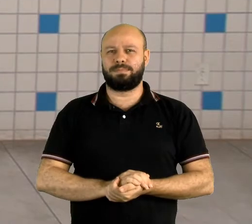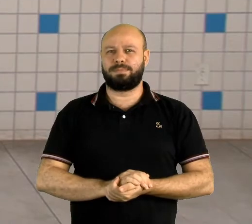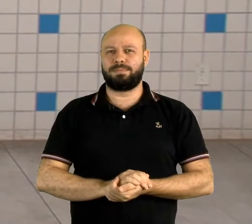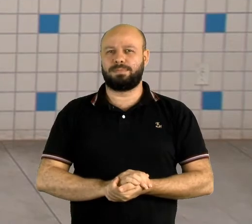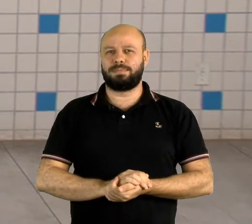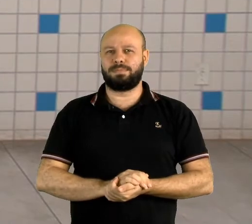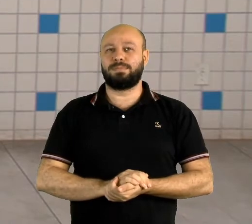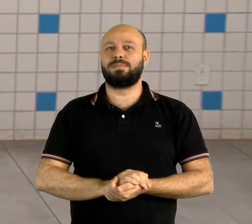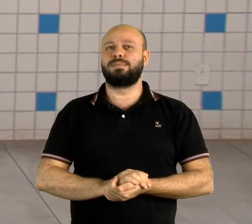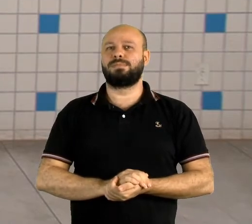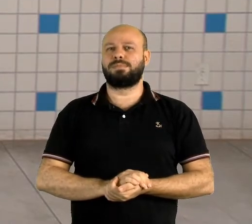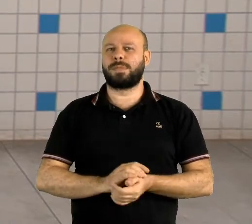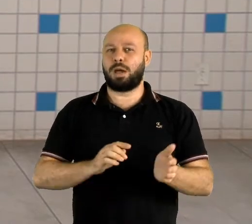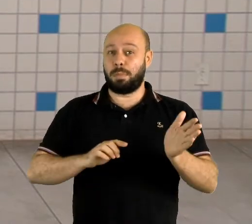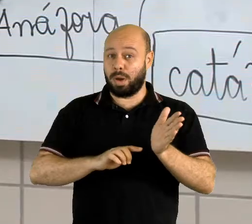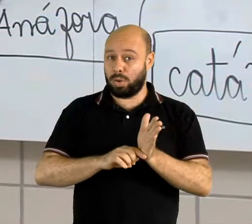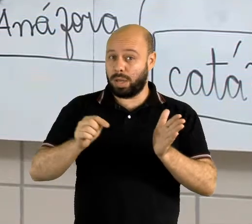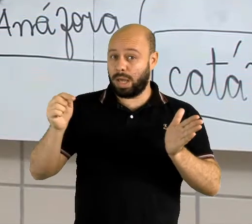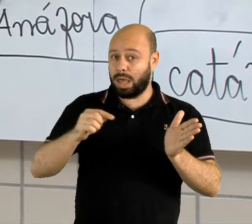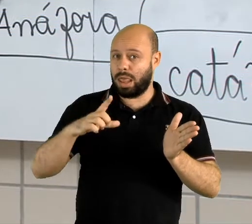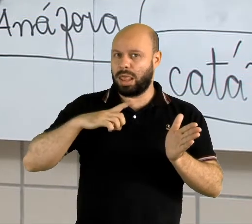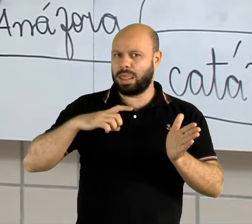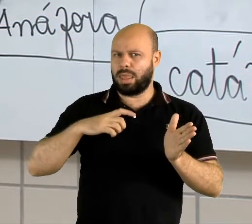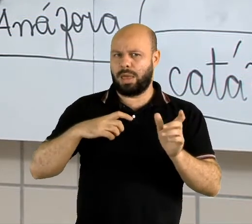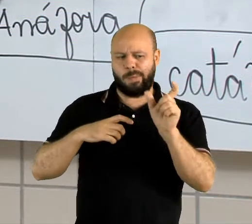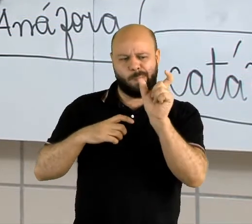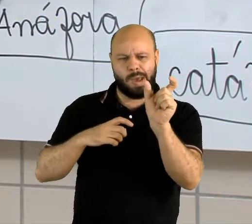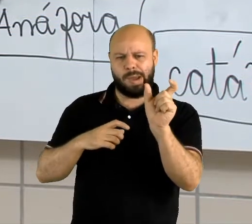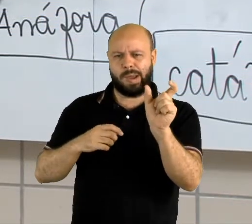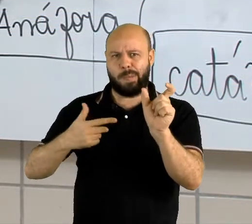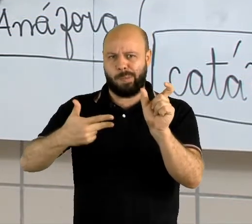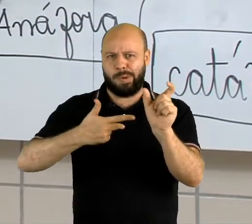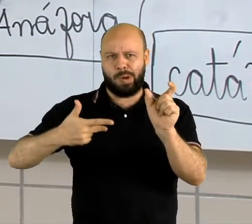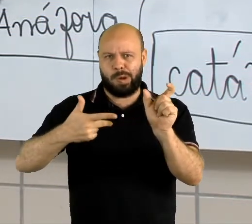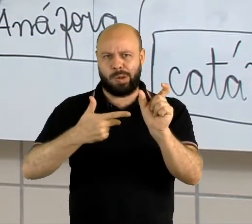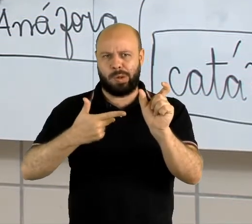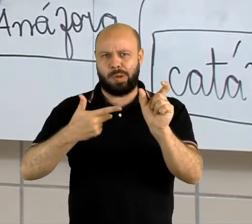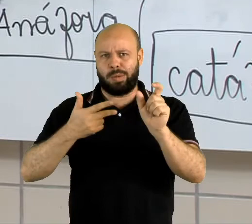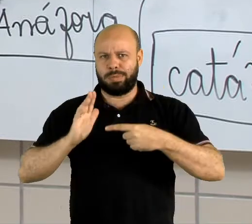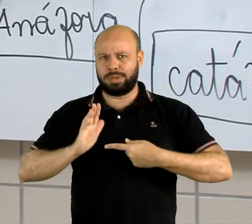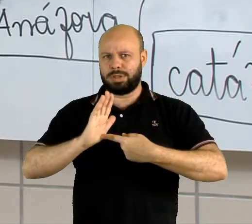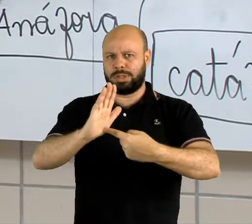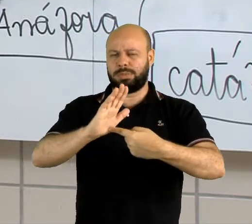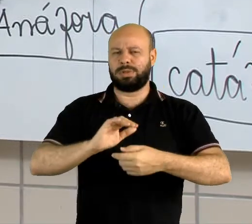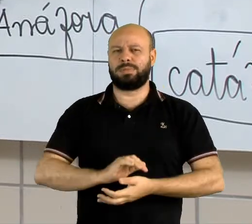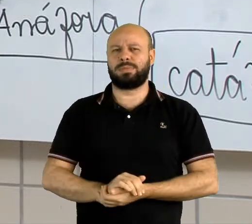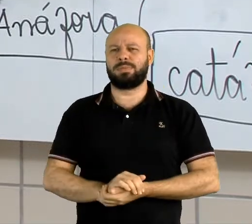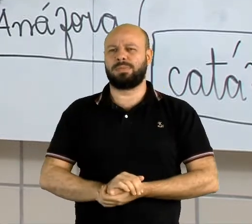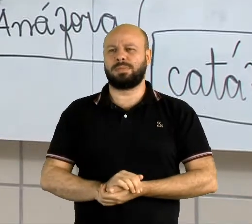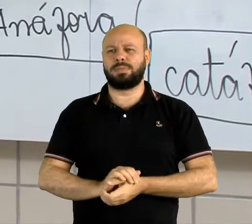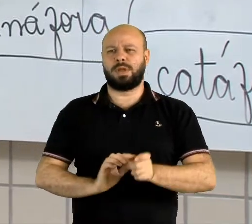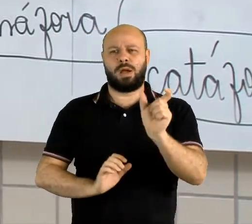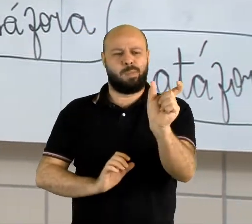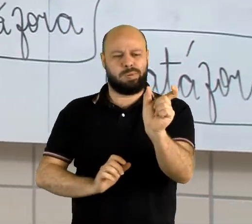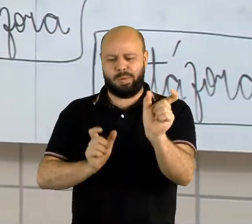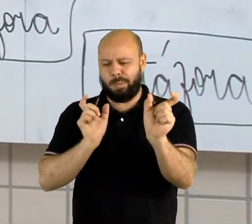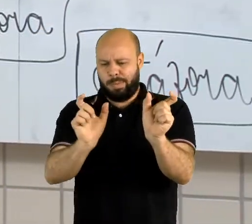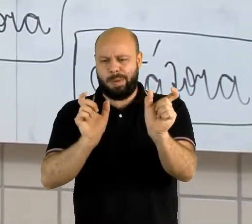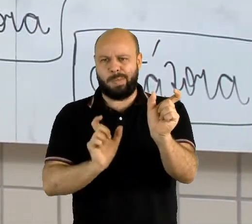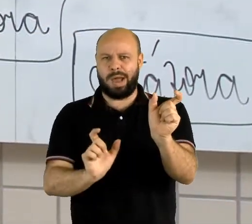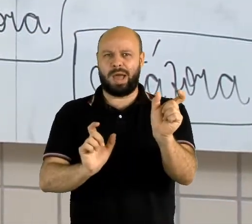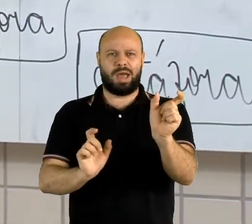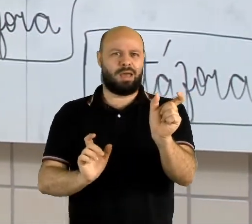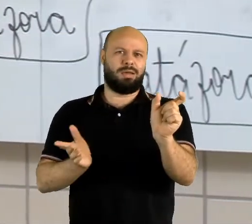Nessa questão, tem uns pronomes destacados, uns pronomes demonstrativos. Eles não estão aí à